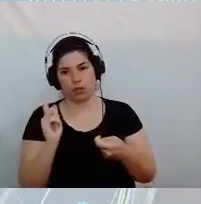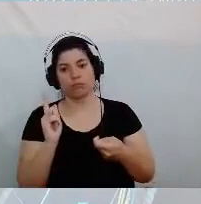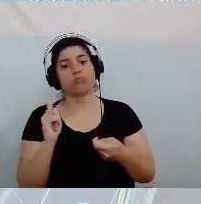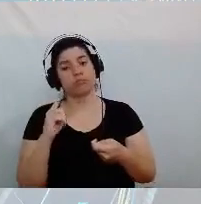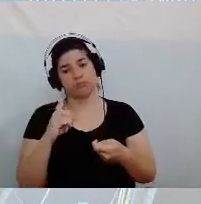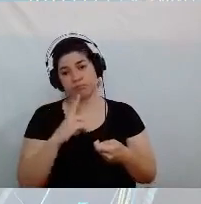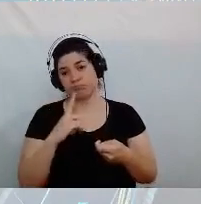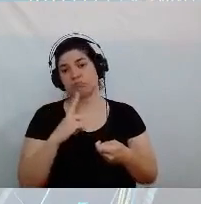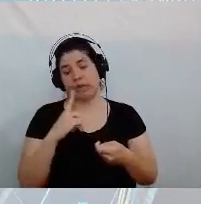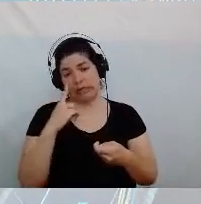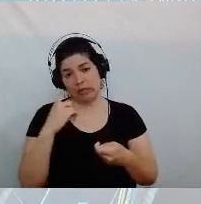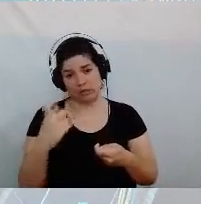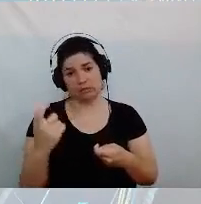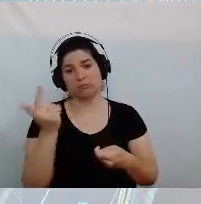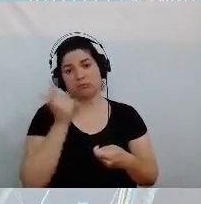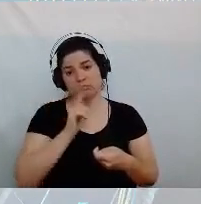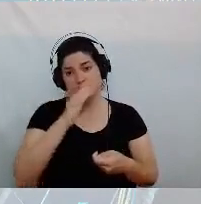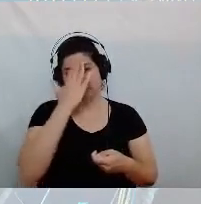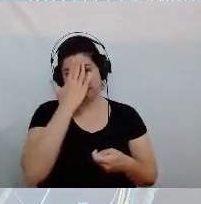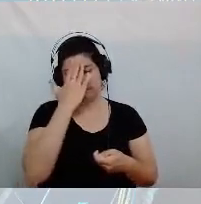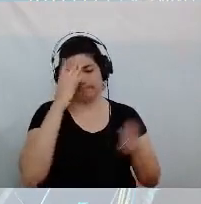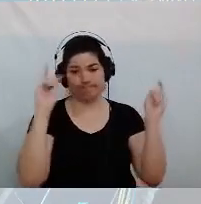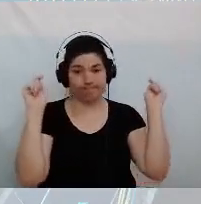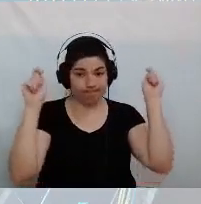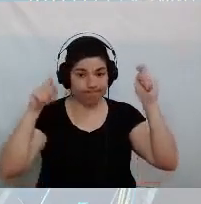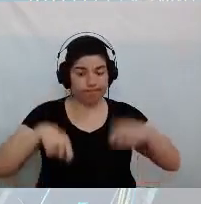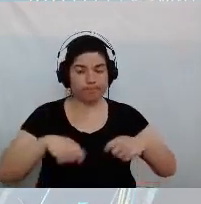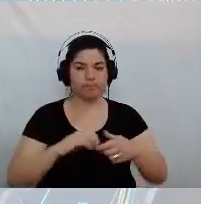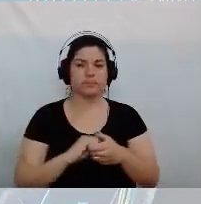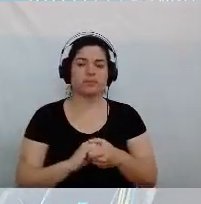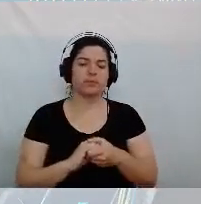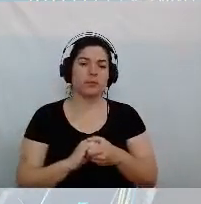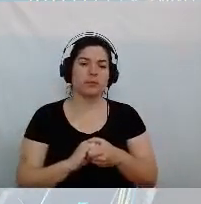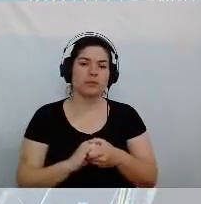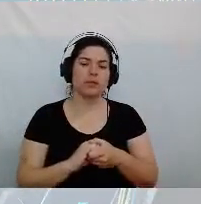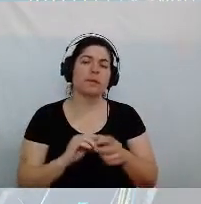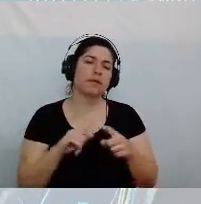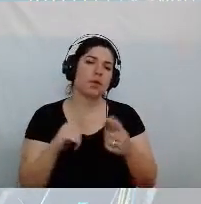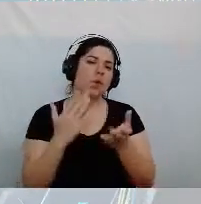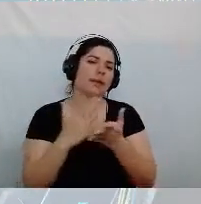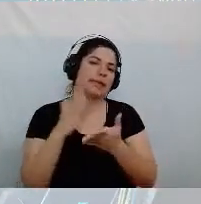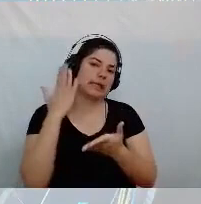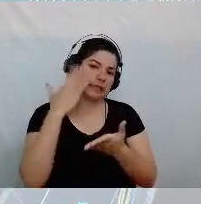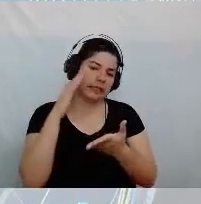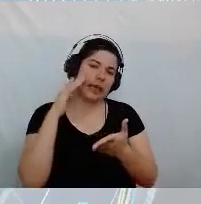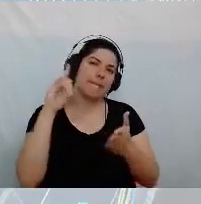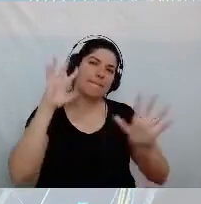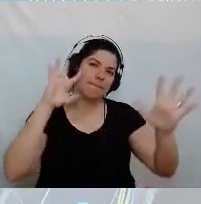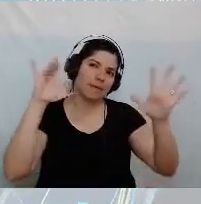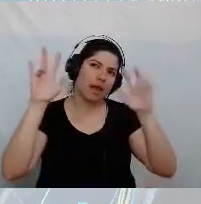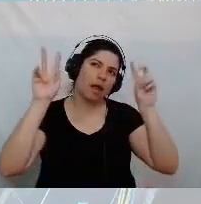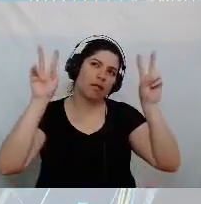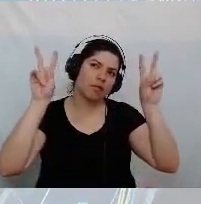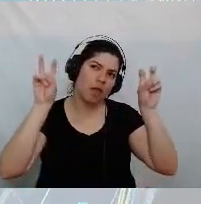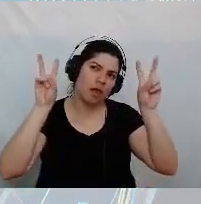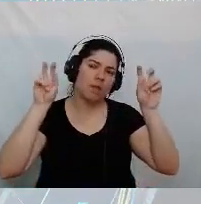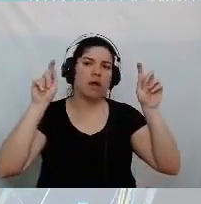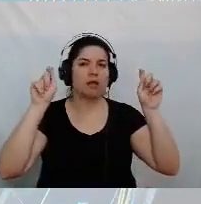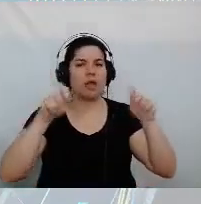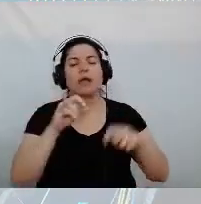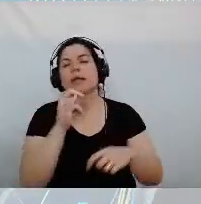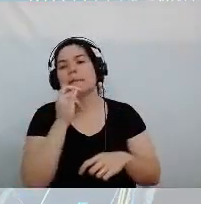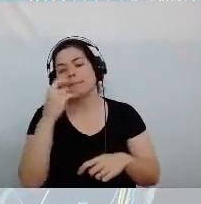interessante para poder determinar mas o ponto geral é que você começa a entender que quando você começa a pensar sistema você começa a pensar sobre por exemplo